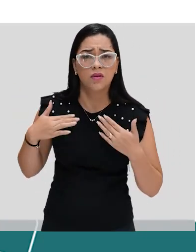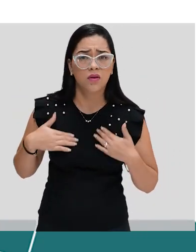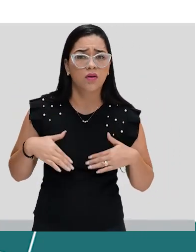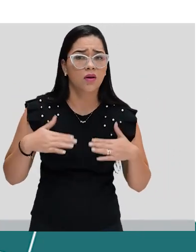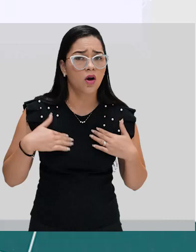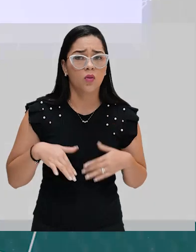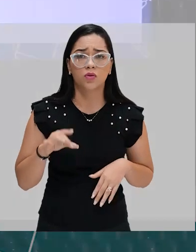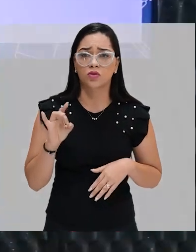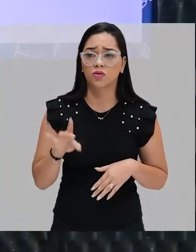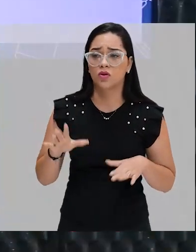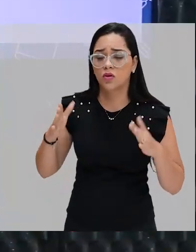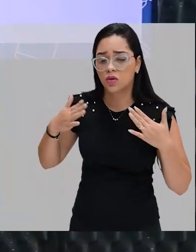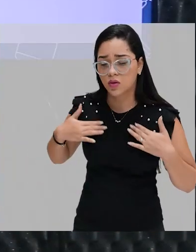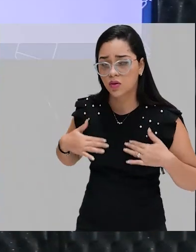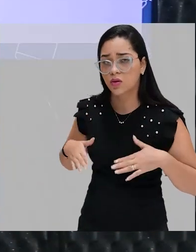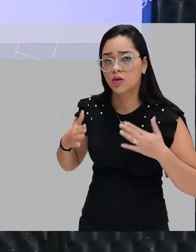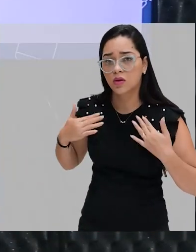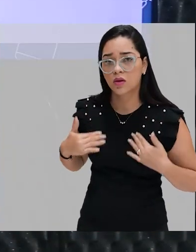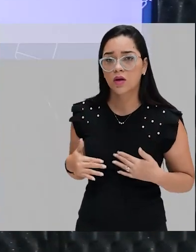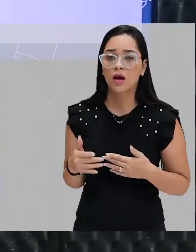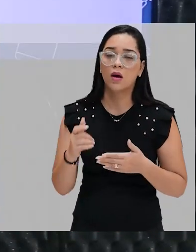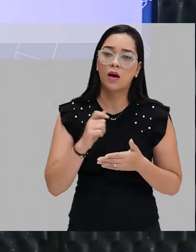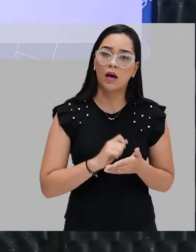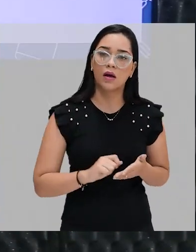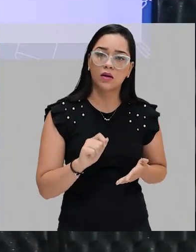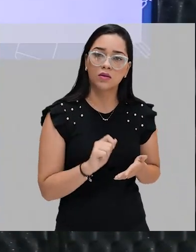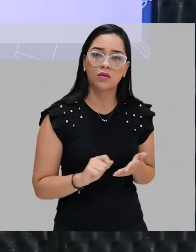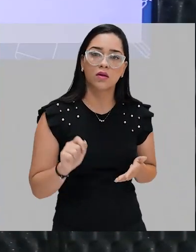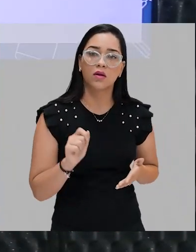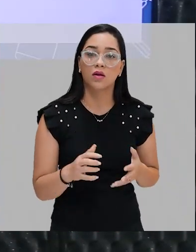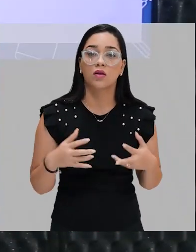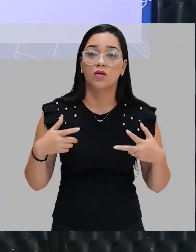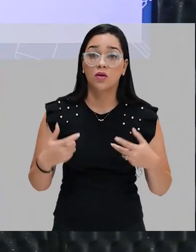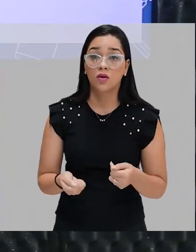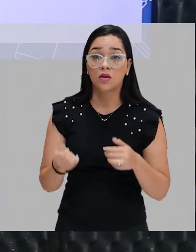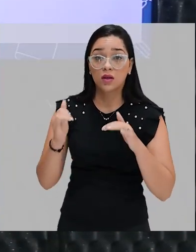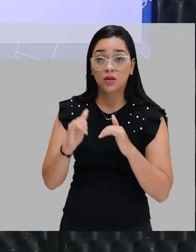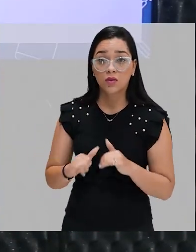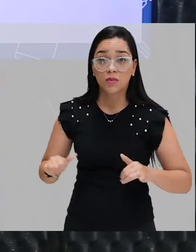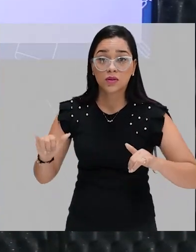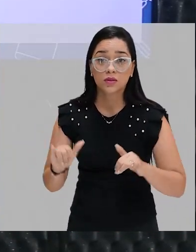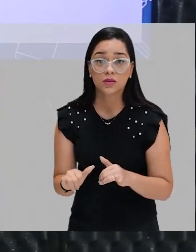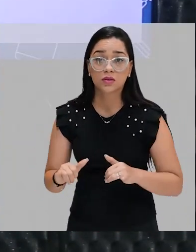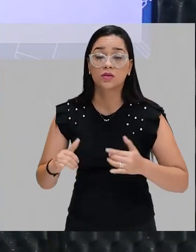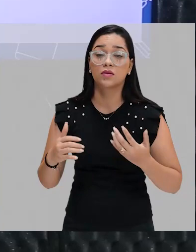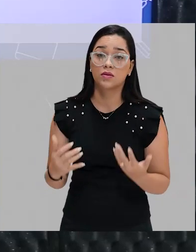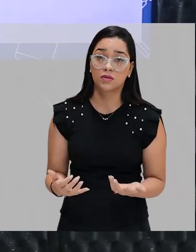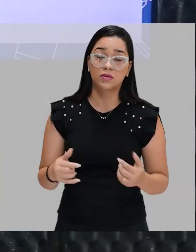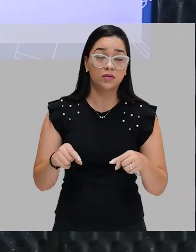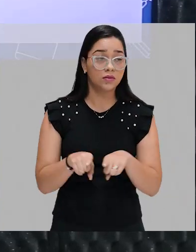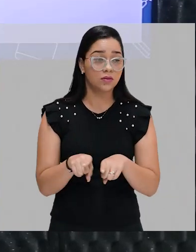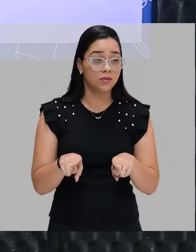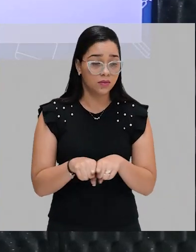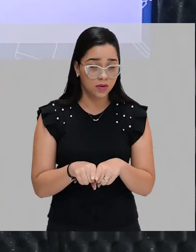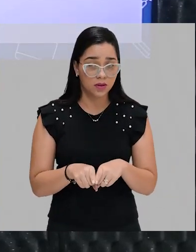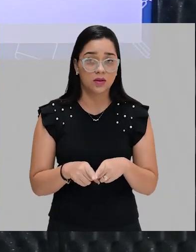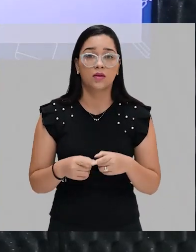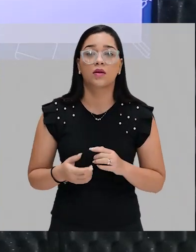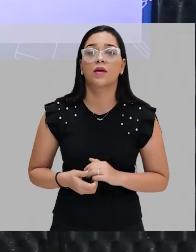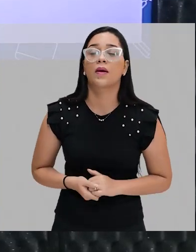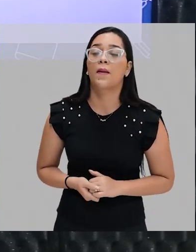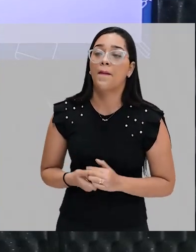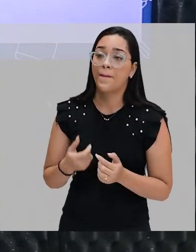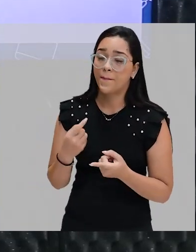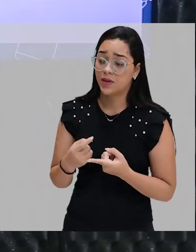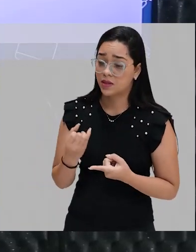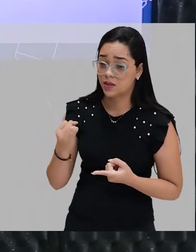basta calma. Leia com calma, anotando todas as informações, destacando as informações, certo?